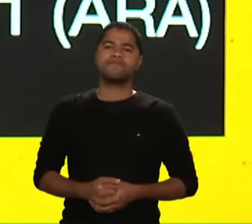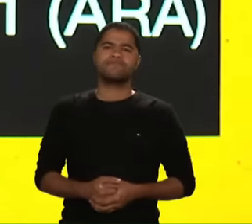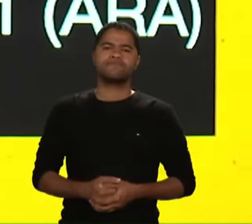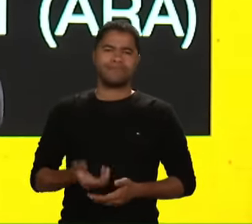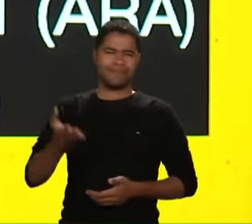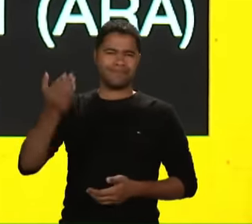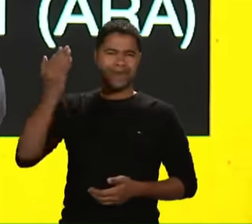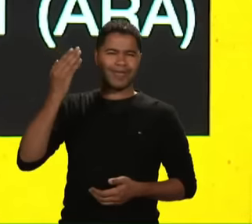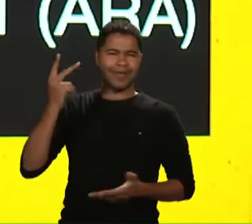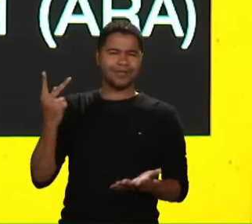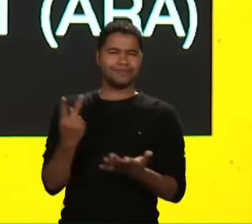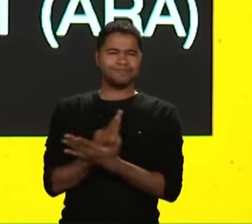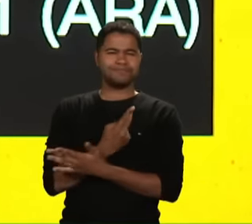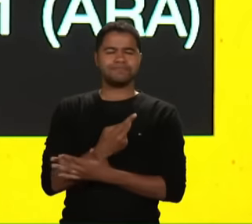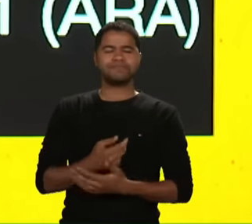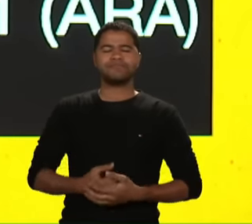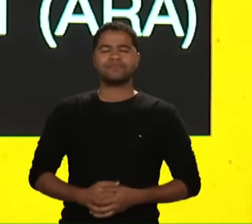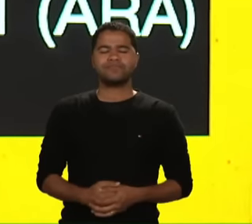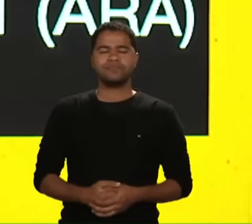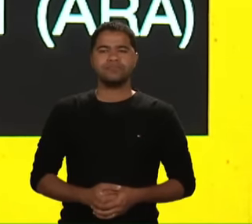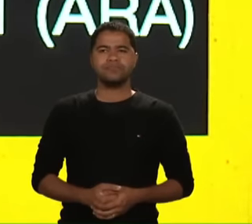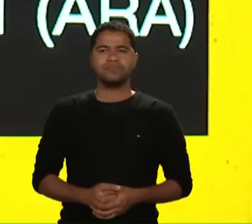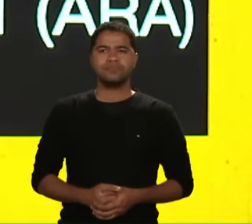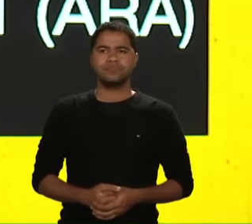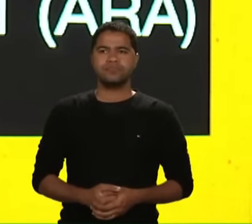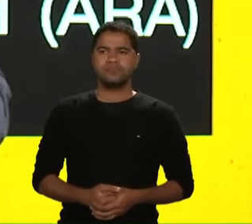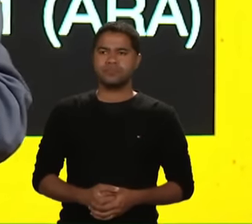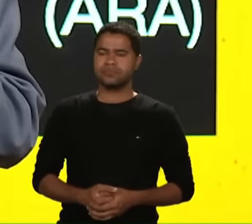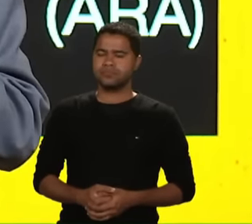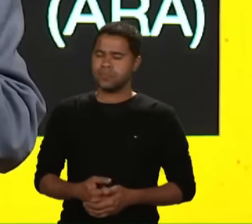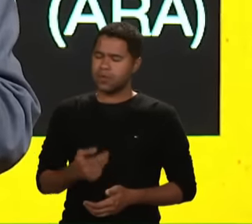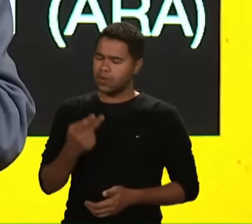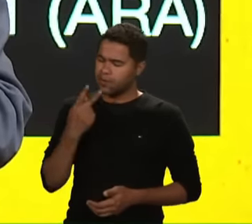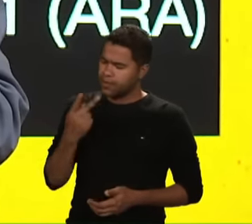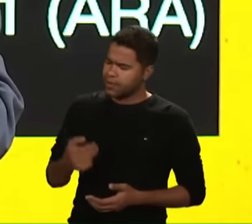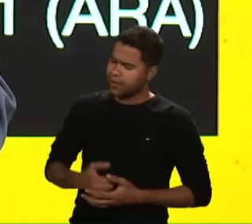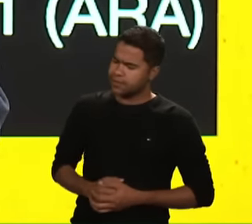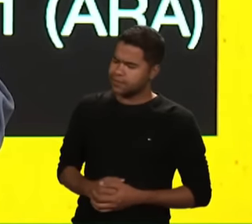naquele mesmo dia, eu disse: não.